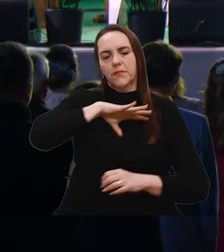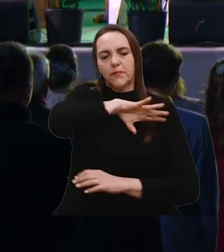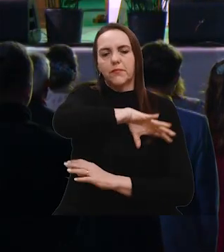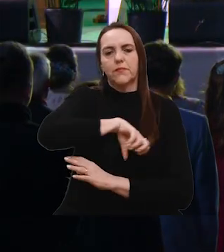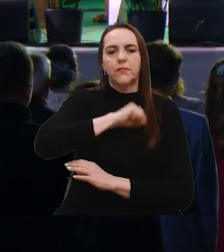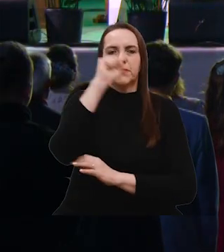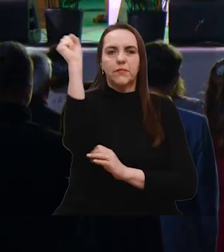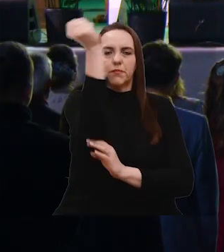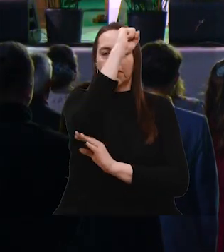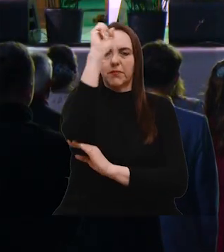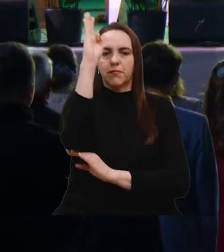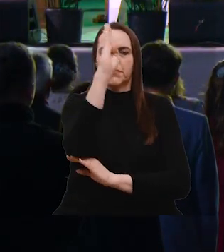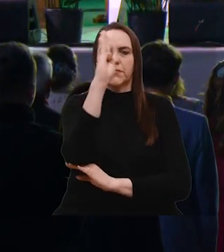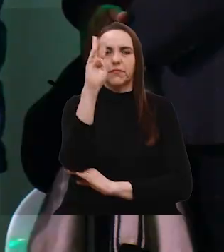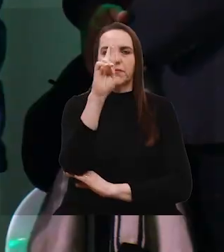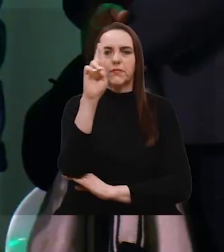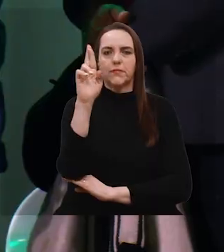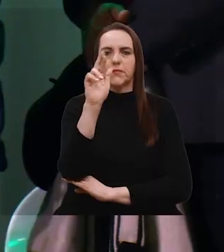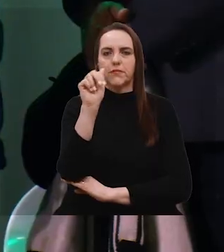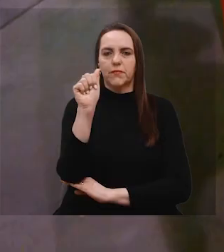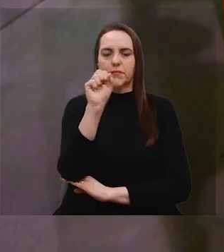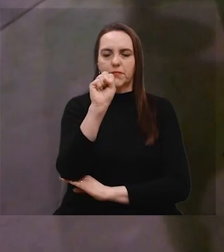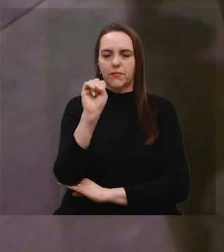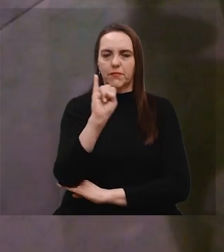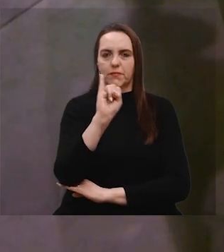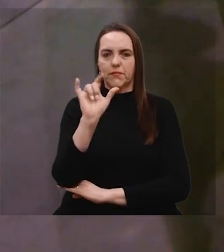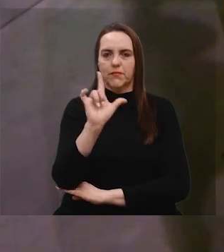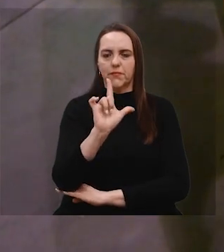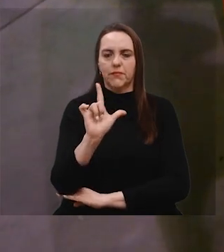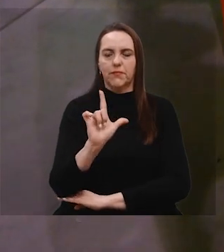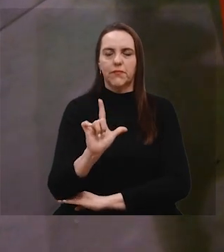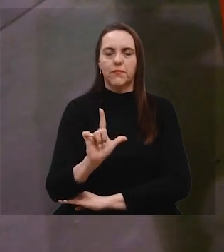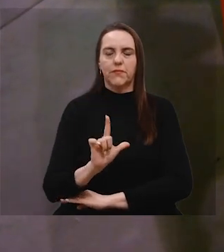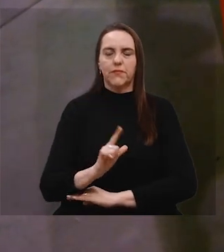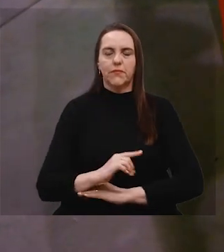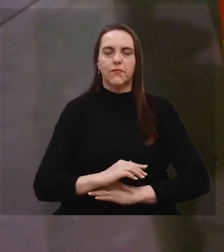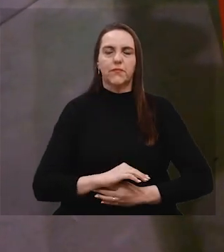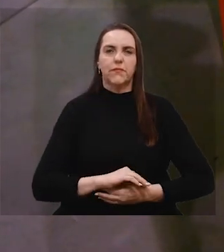deste sol, és mãe gentil, pátria amada, Brasil.